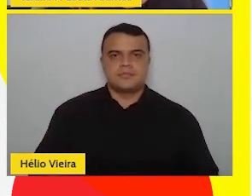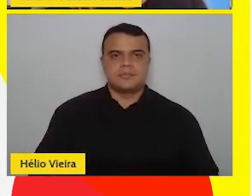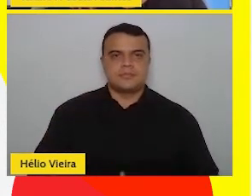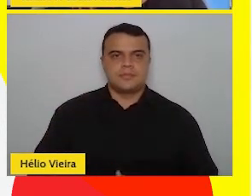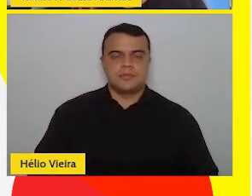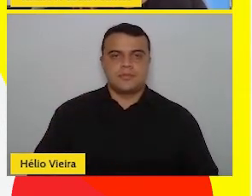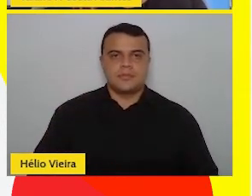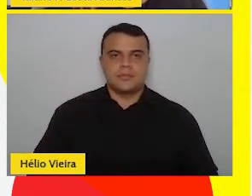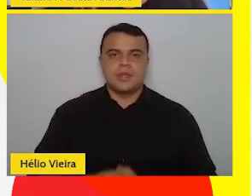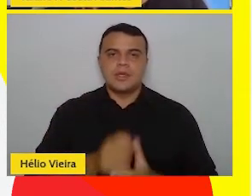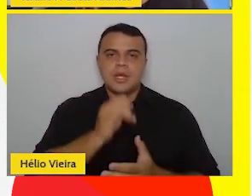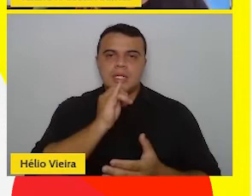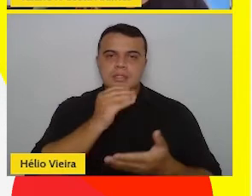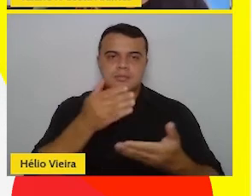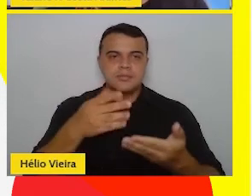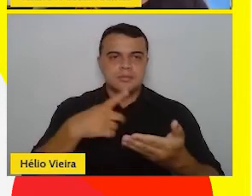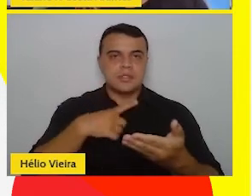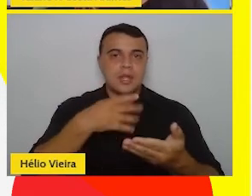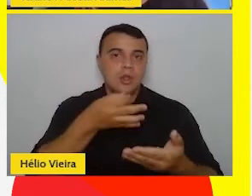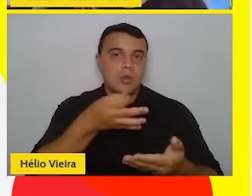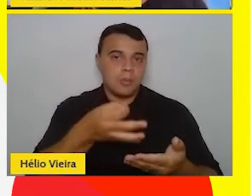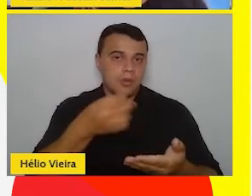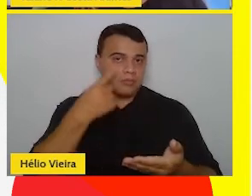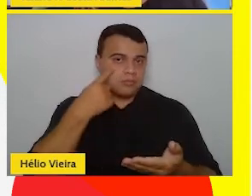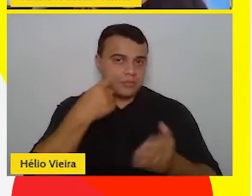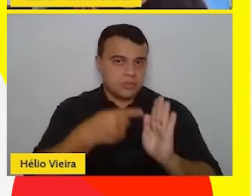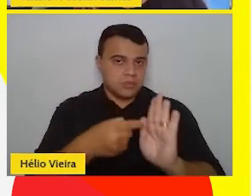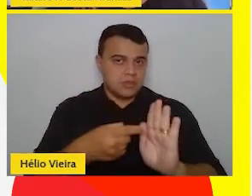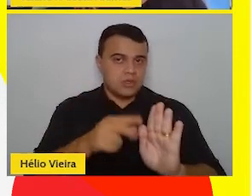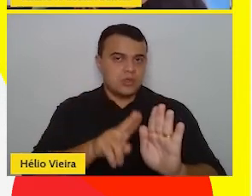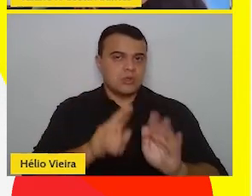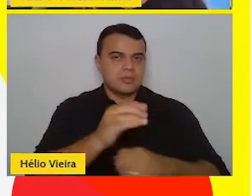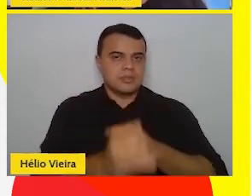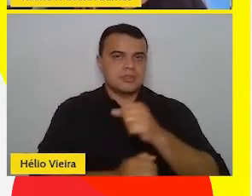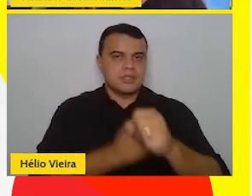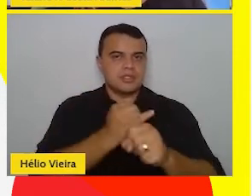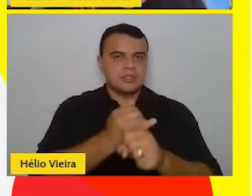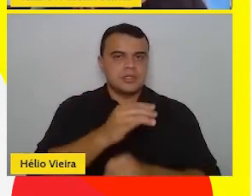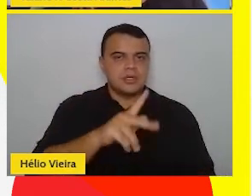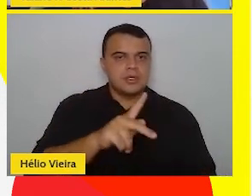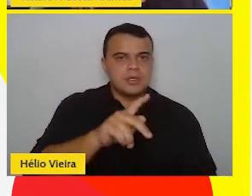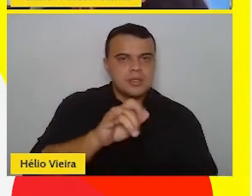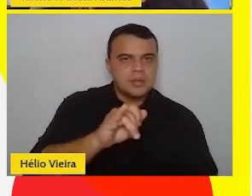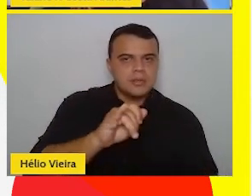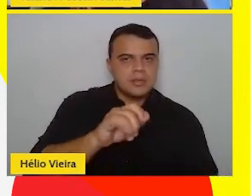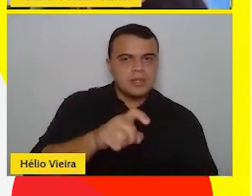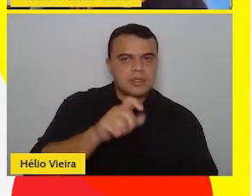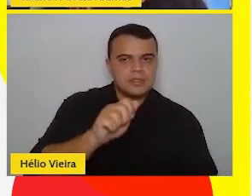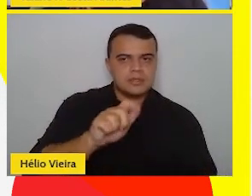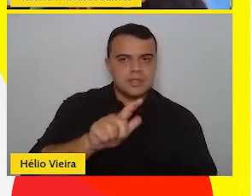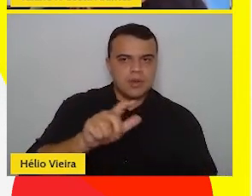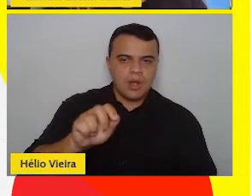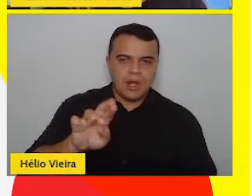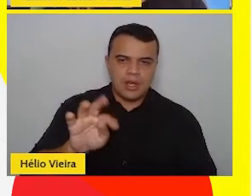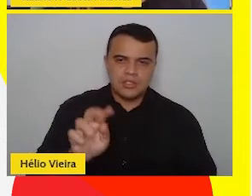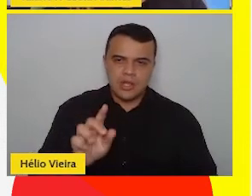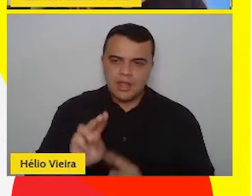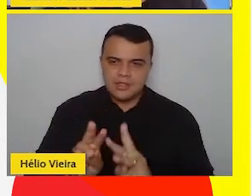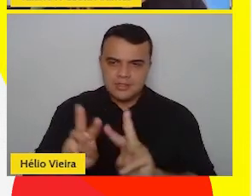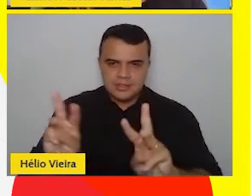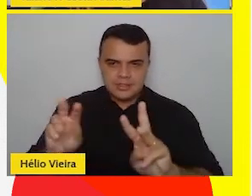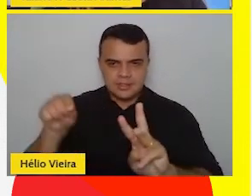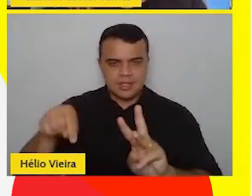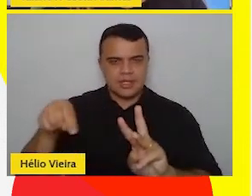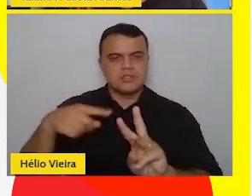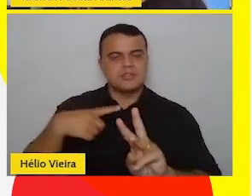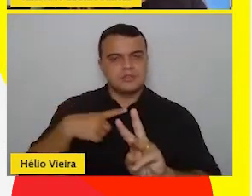Então, a gente tem a sugestão, esse site chama Pixelart. É um site,